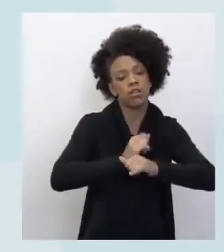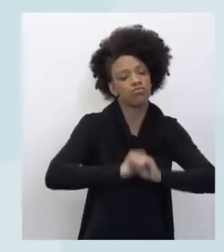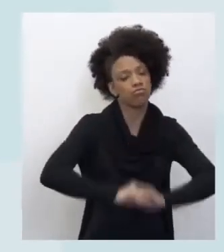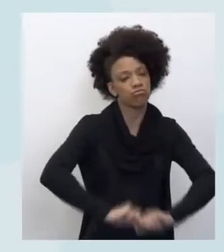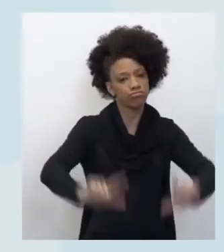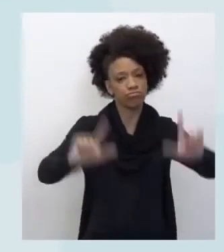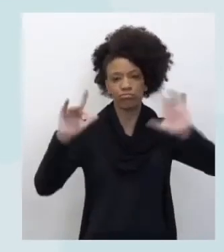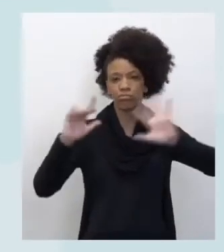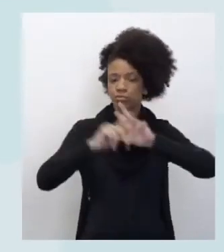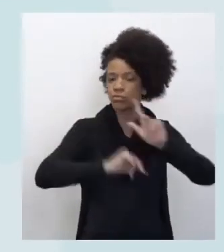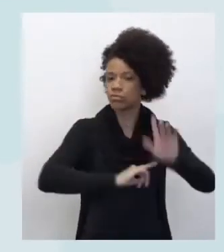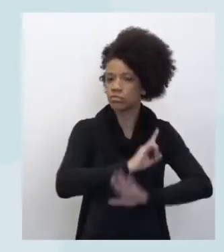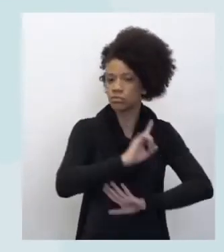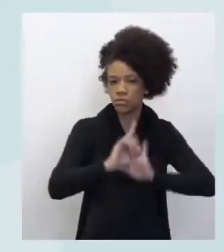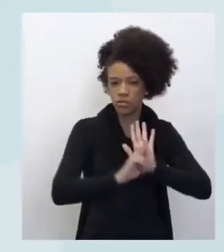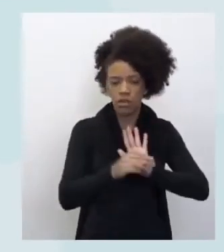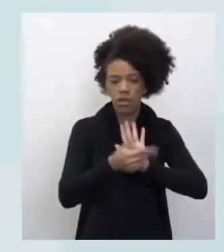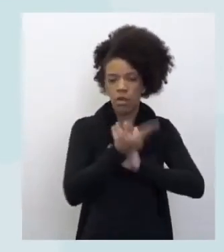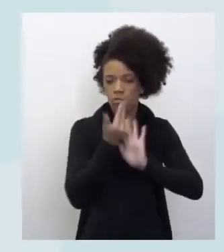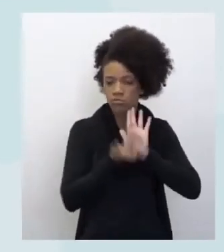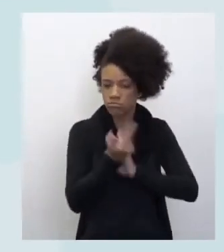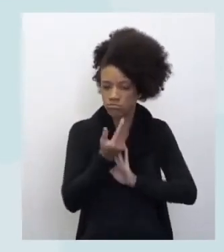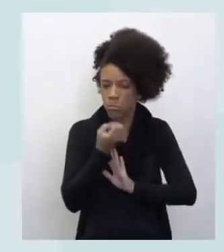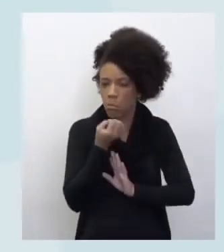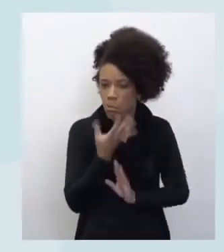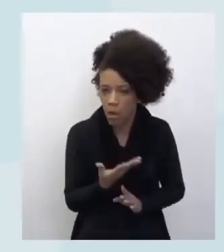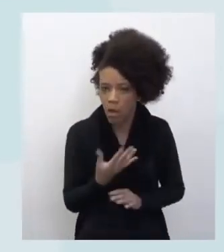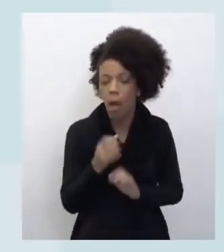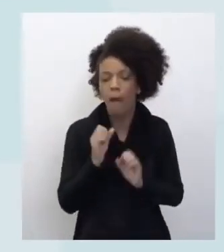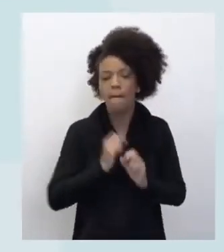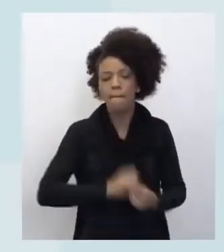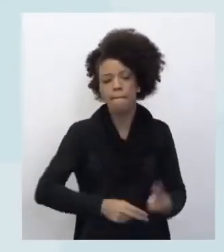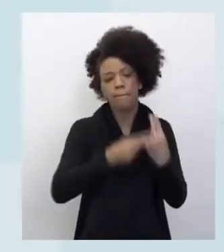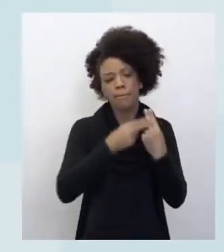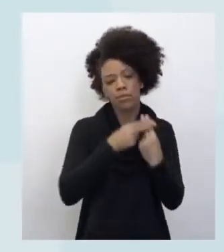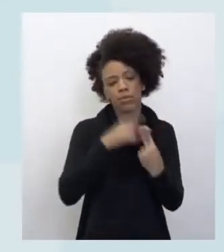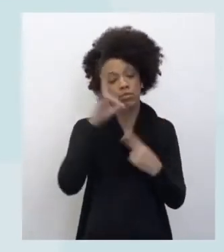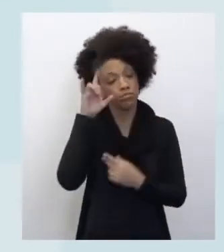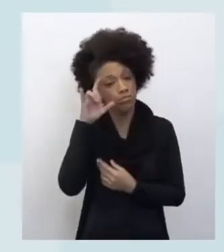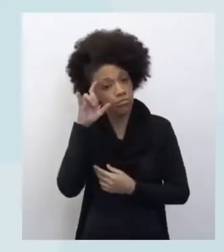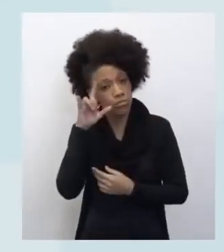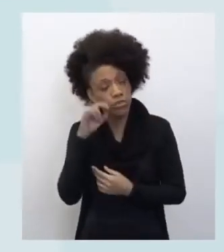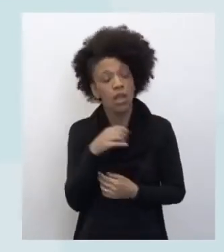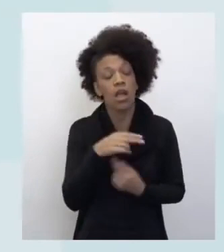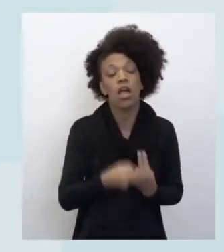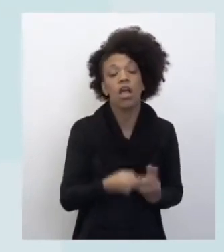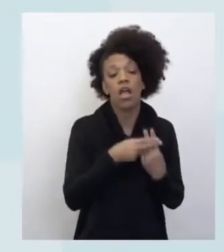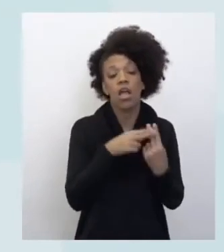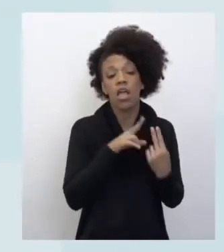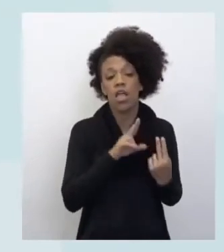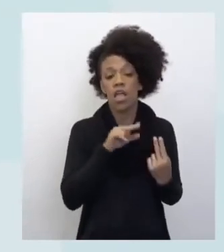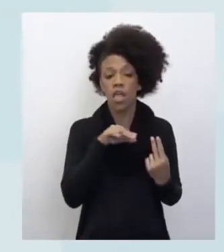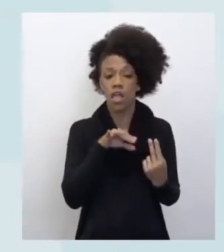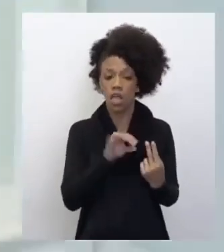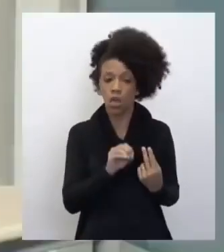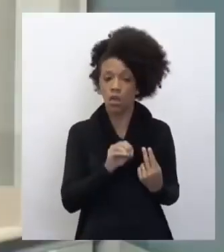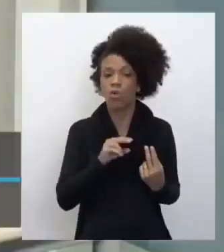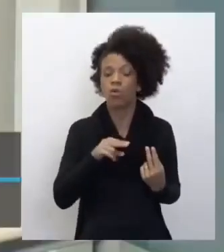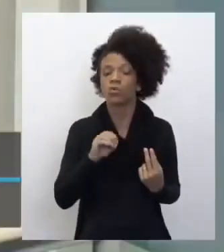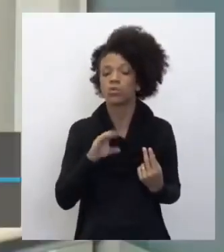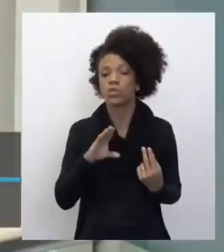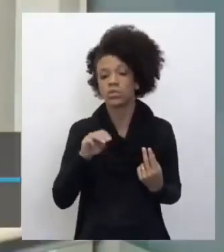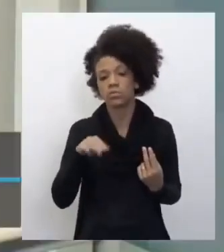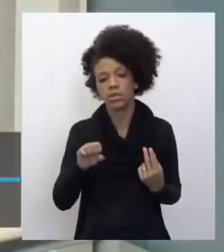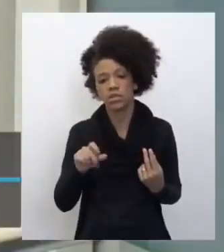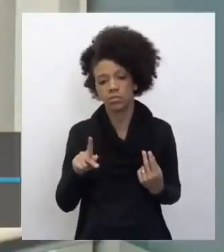personagens, faz um desenho bem bacana pra gente aqui, posta no Instagram, no hashtag eu no CMSP, que aí eu vou lá te ver, com certeza, como a